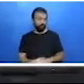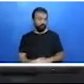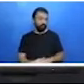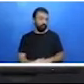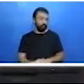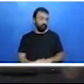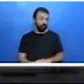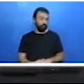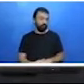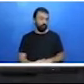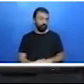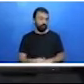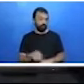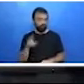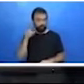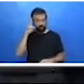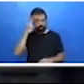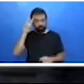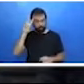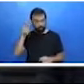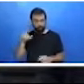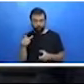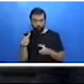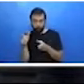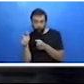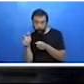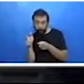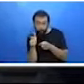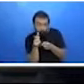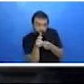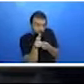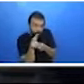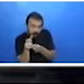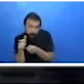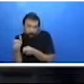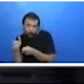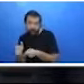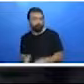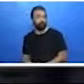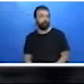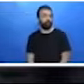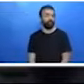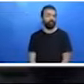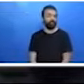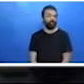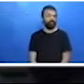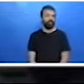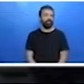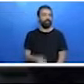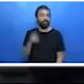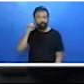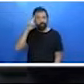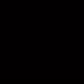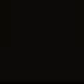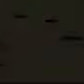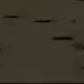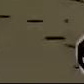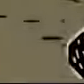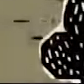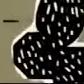o Causo do Caçador. É mais um causo de cordel. O que será que fala essa história? Vamos lá?